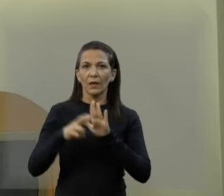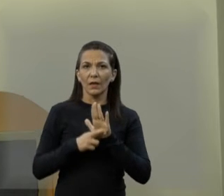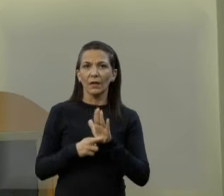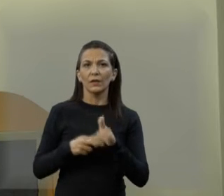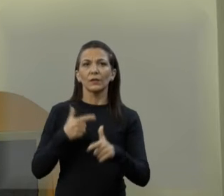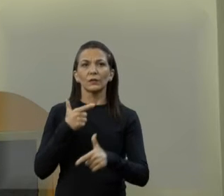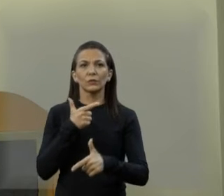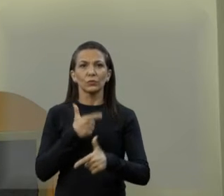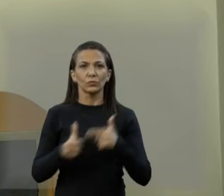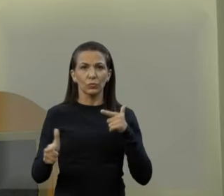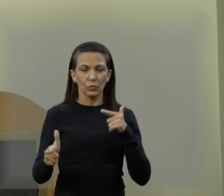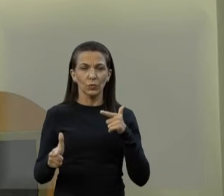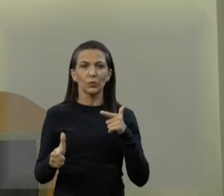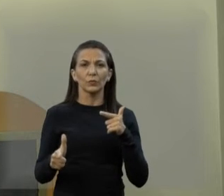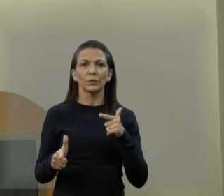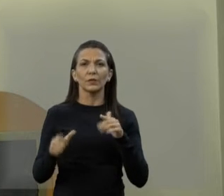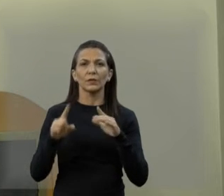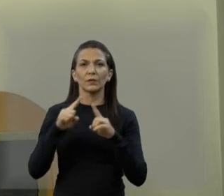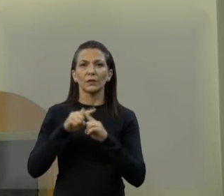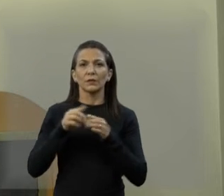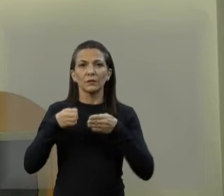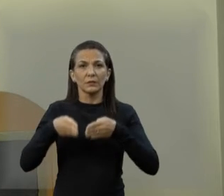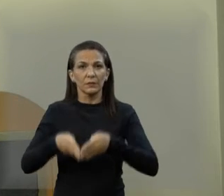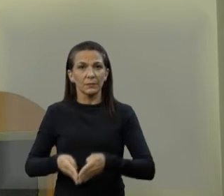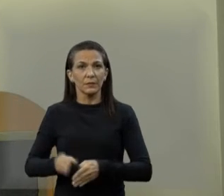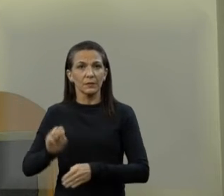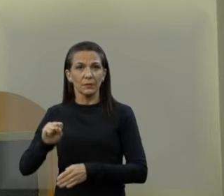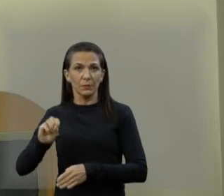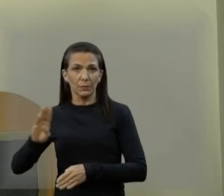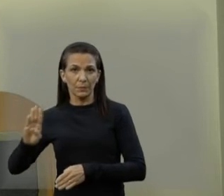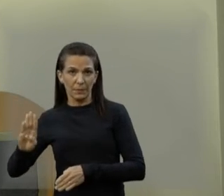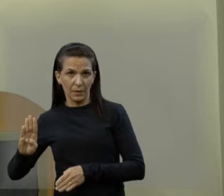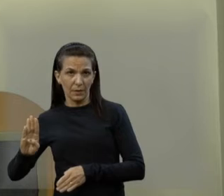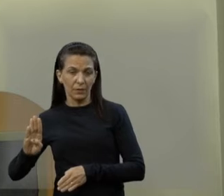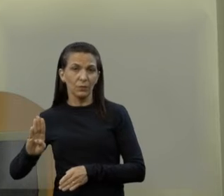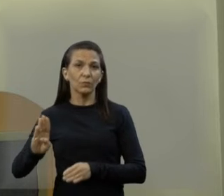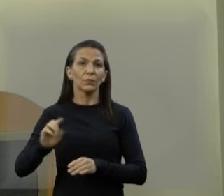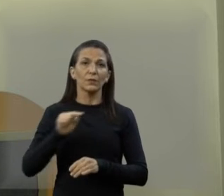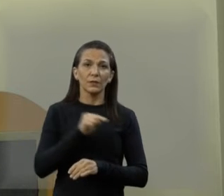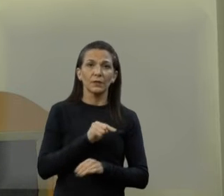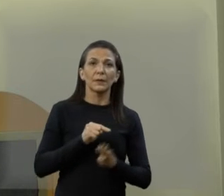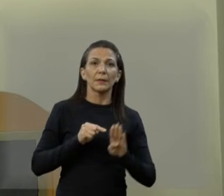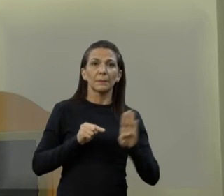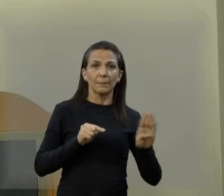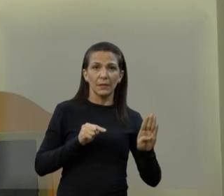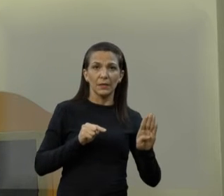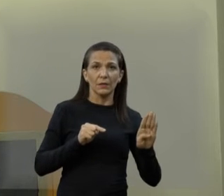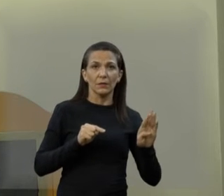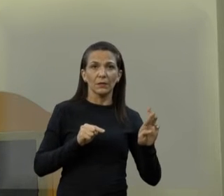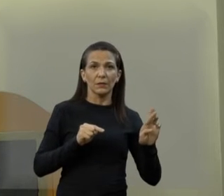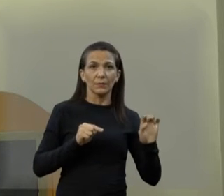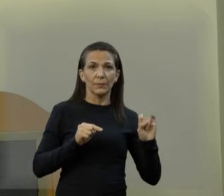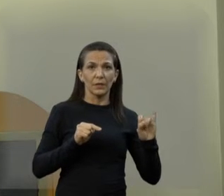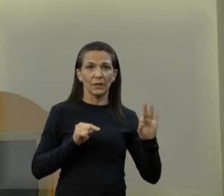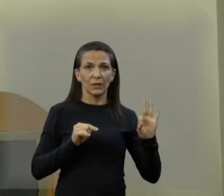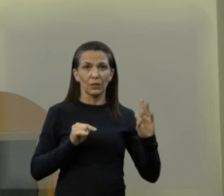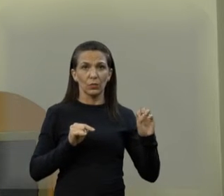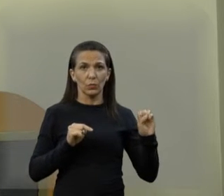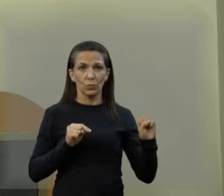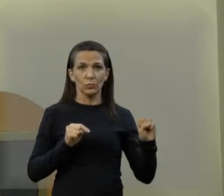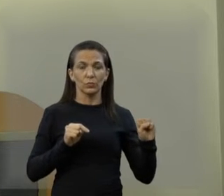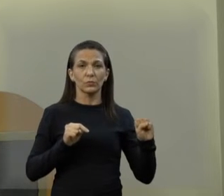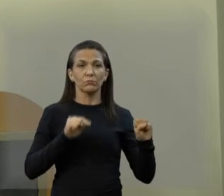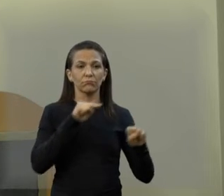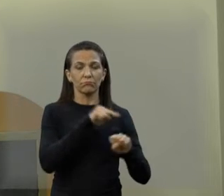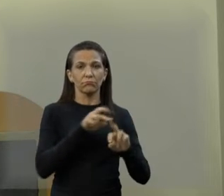disciplinará indistintamente o cemitério de São Bento e Cemitério dos Britos o estabelecimento do